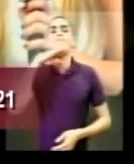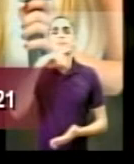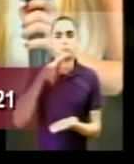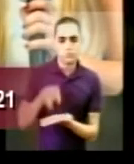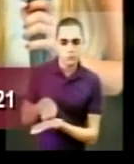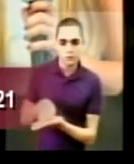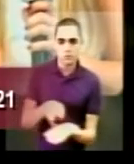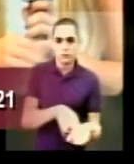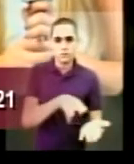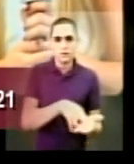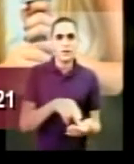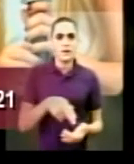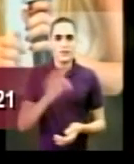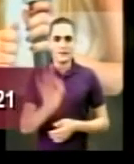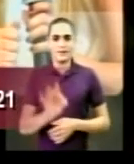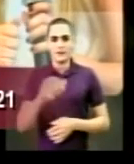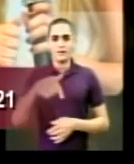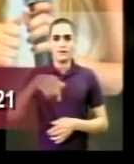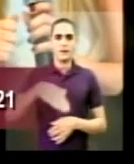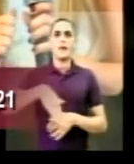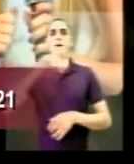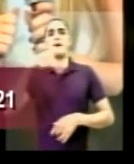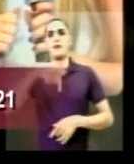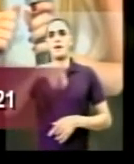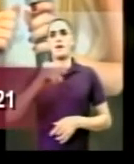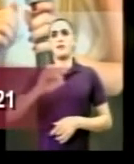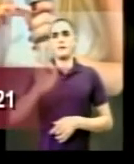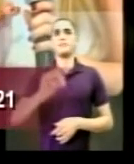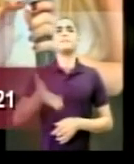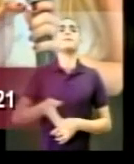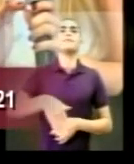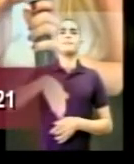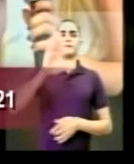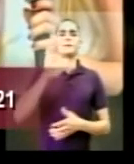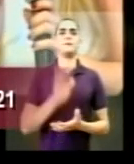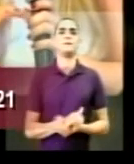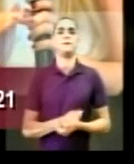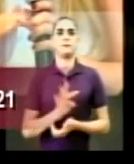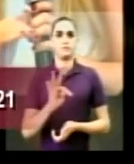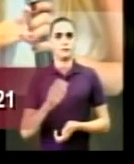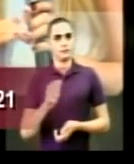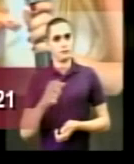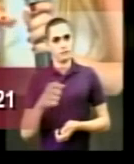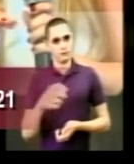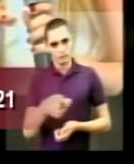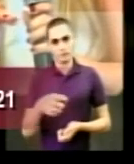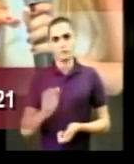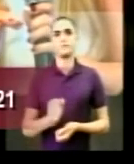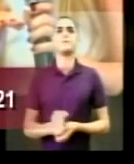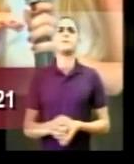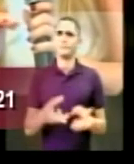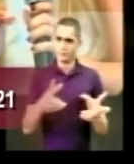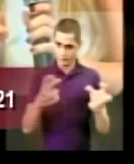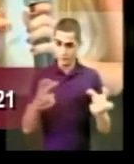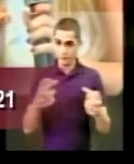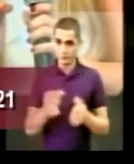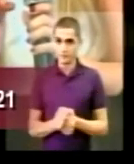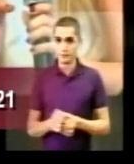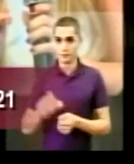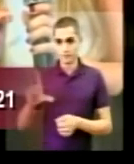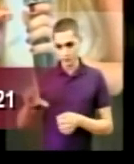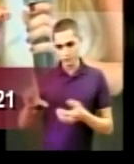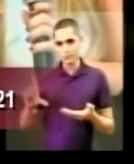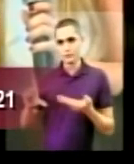né, acima de 70%, que é esse próximo slide. Vocês podem notar que a gente estava numa crescente